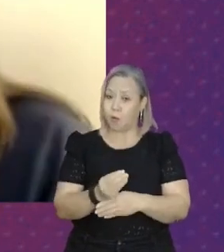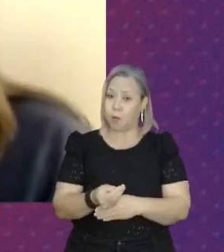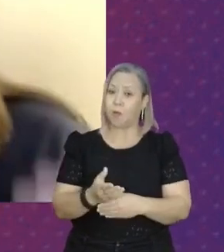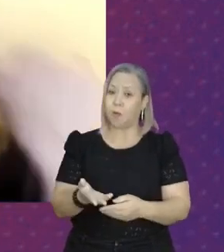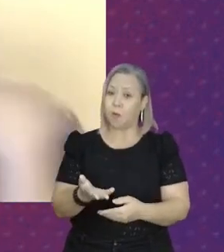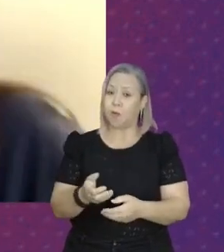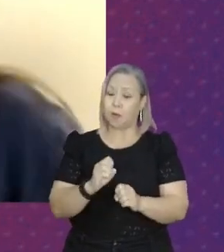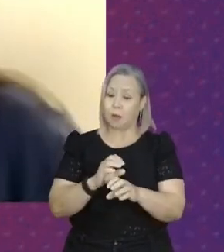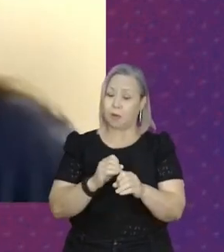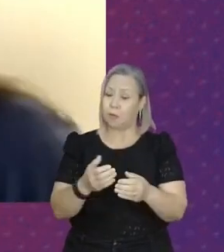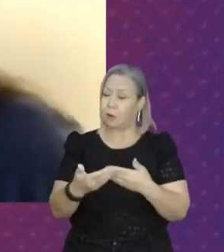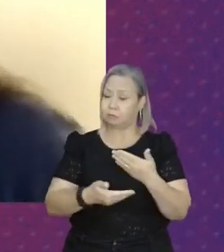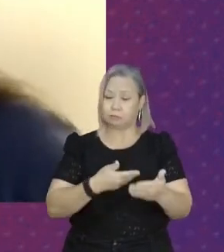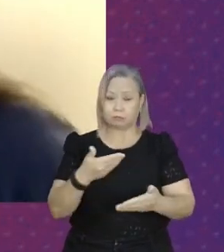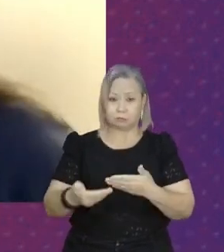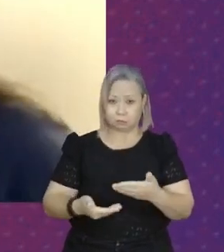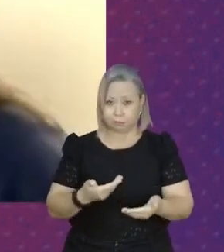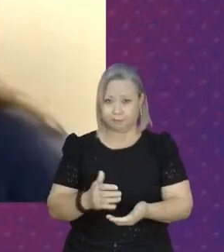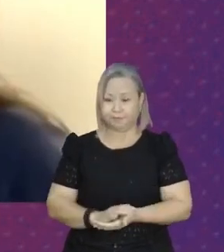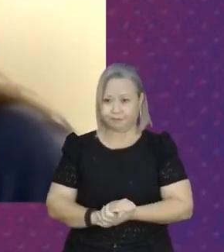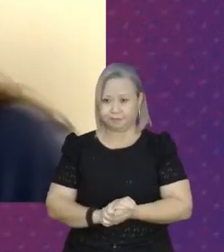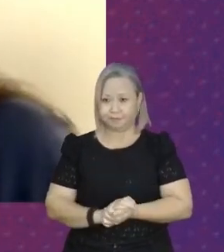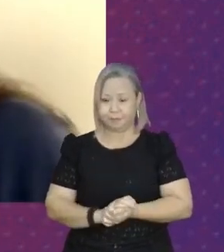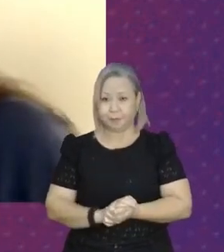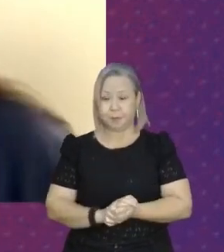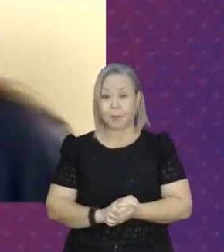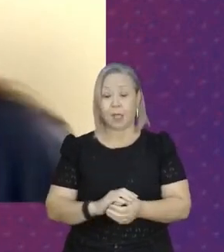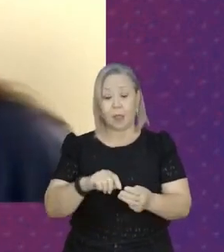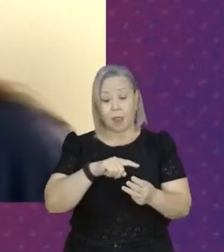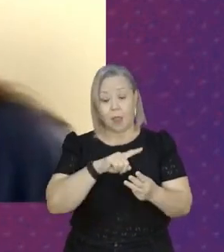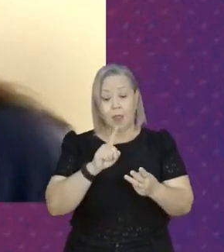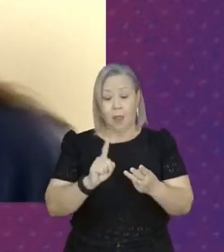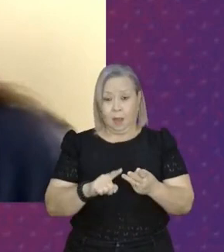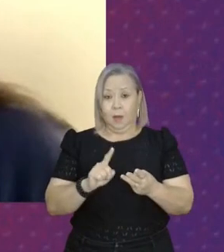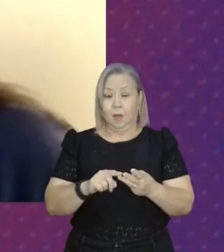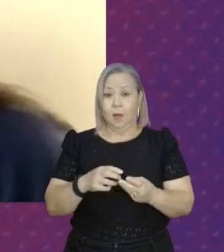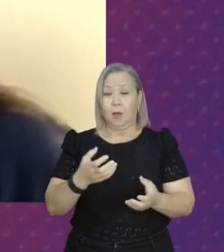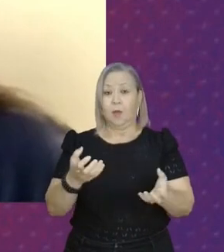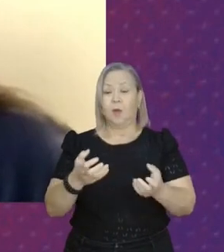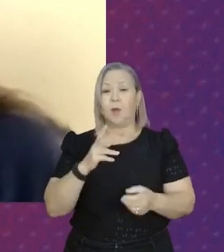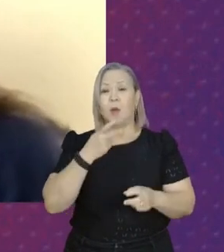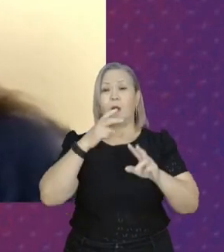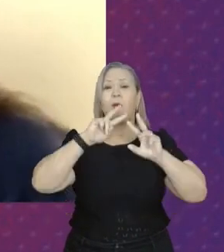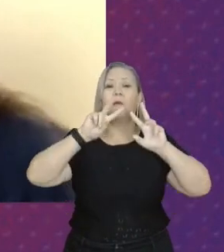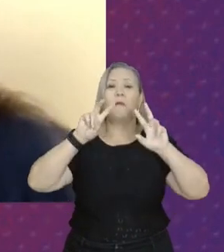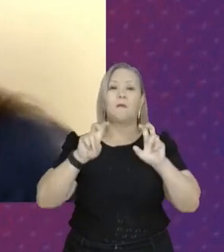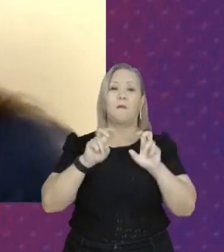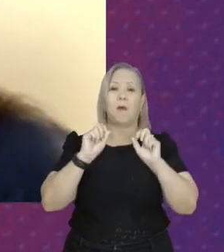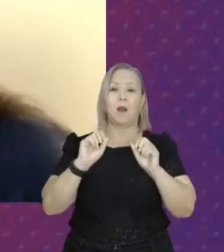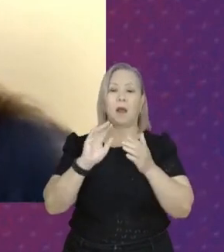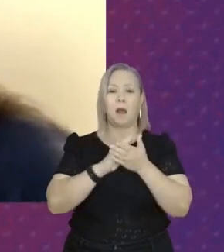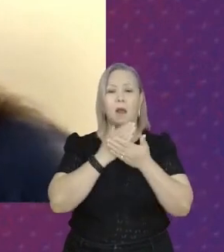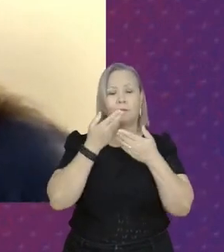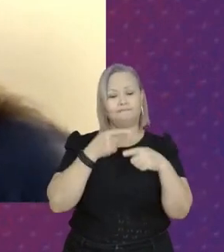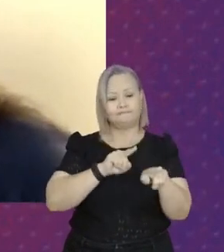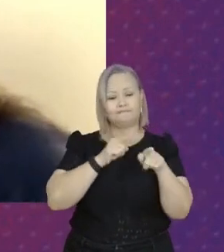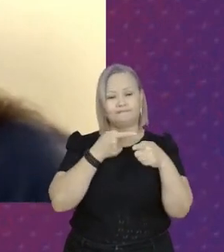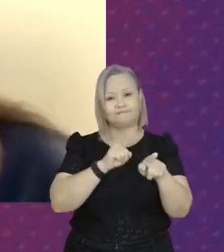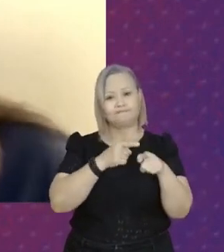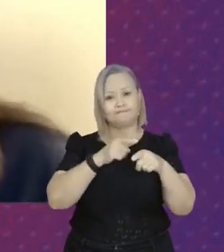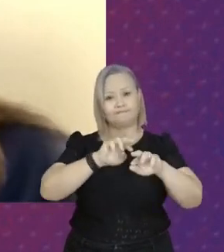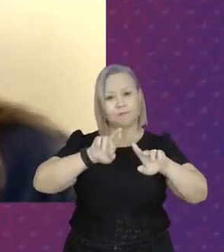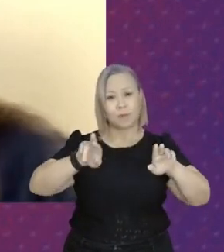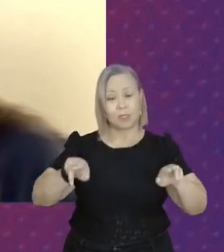social. Avançando para a terceira parte, que eu queria trazer um pouquinho alguns desafios